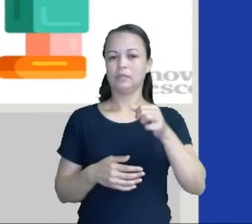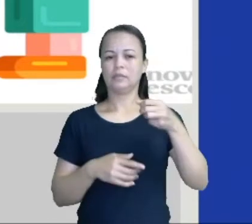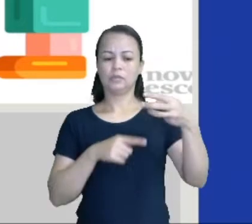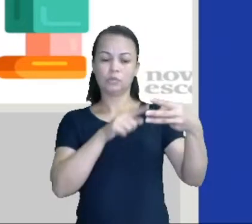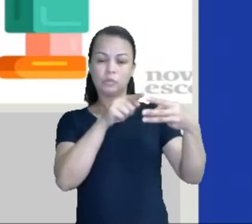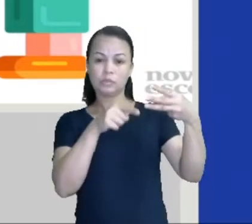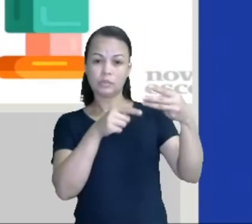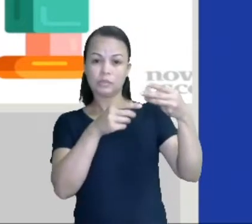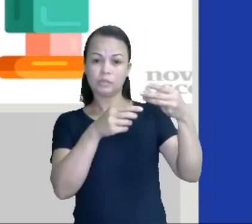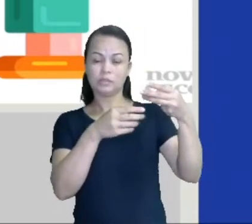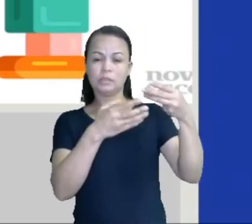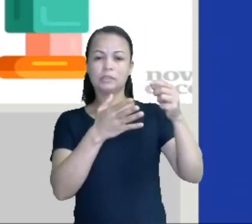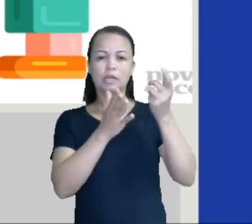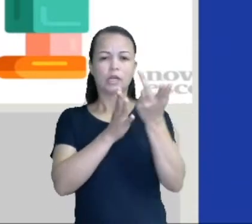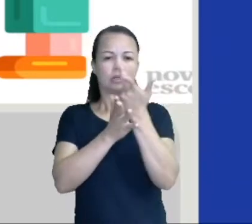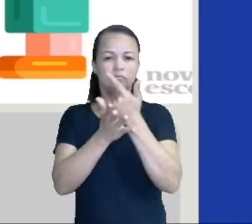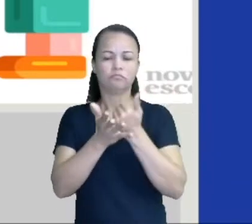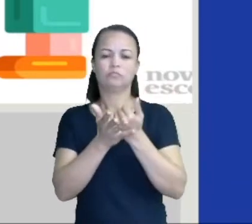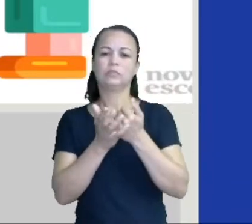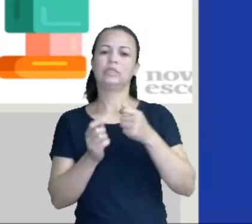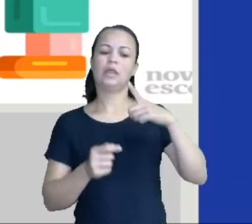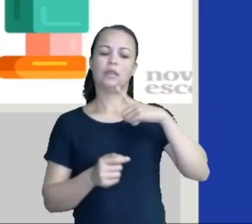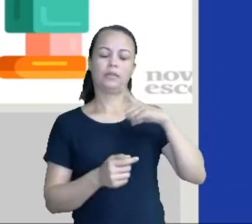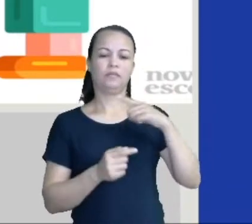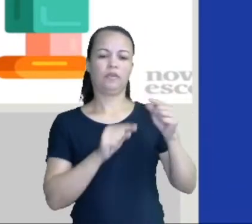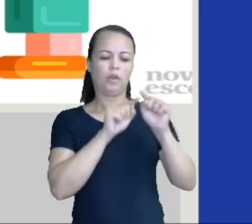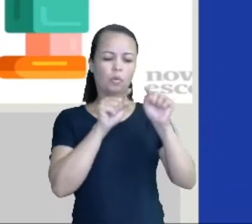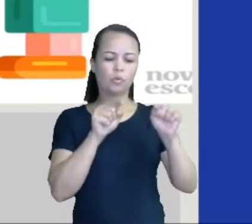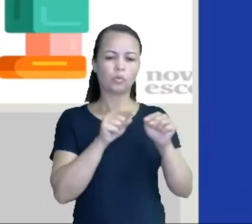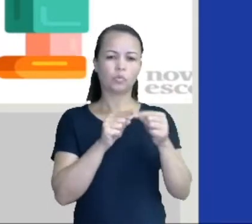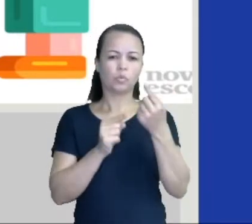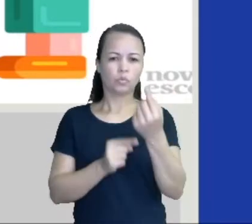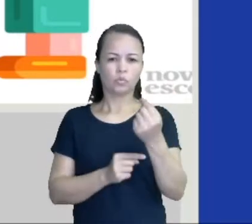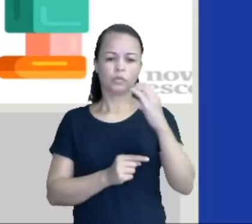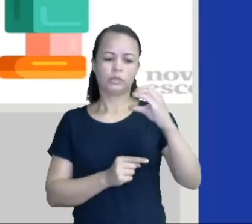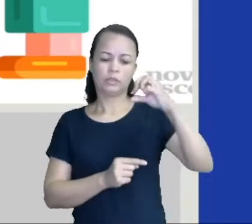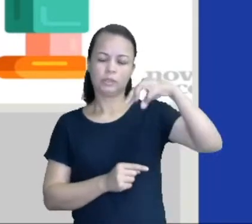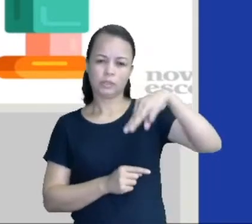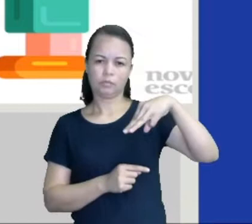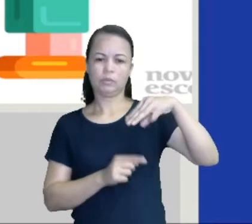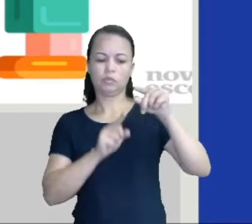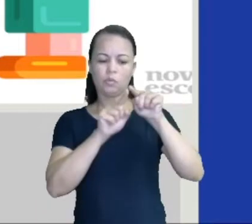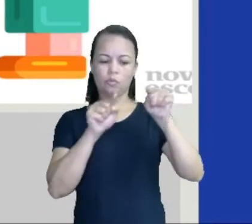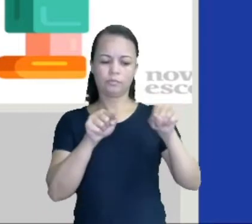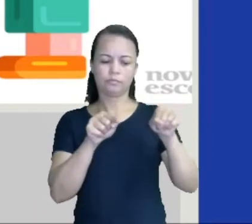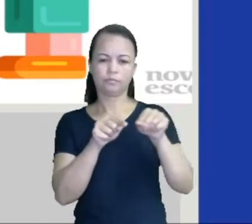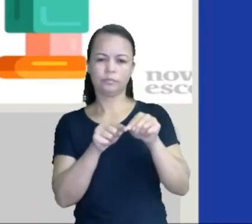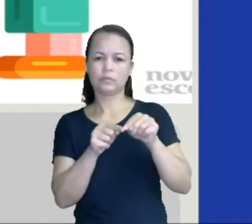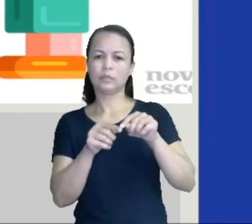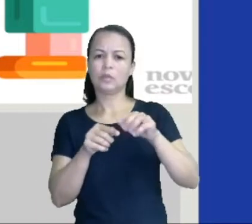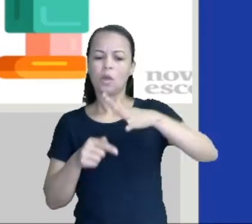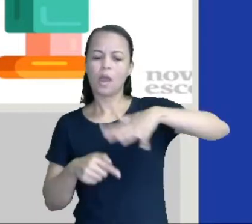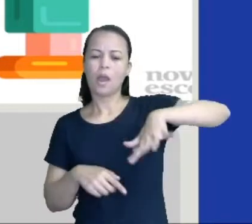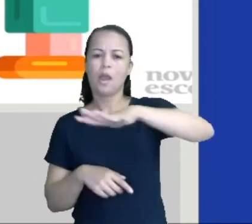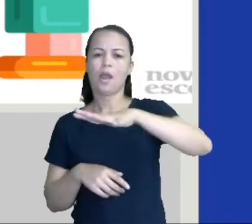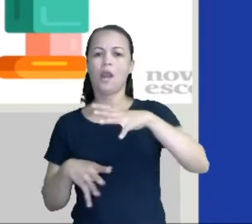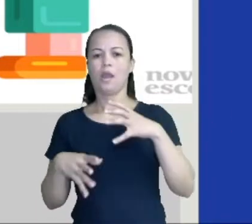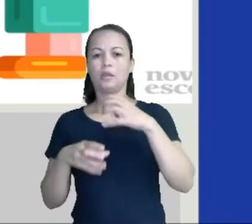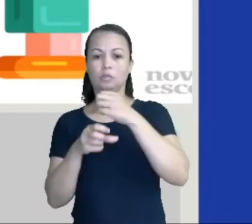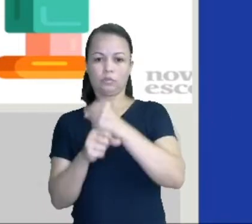cada quadrinho tiver 1 centímetro quadrado, qual é a área total dessa